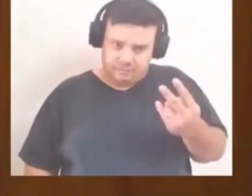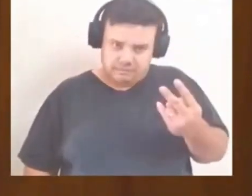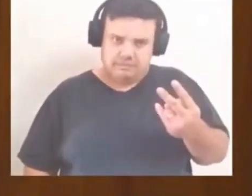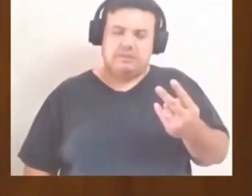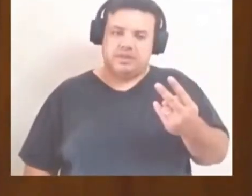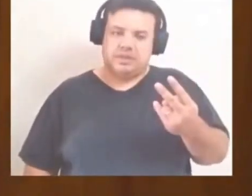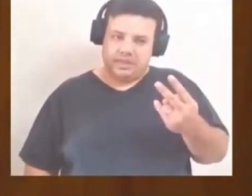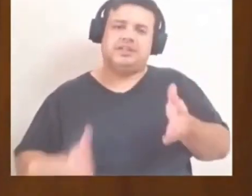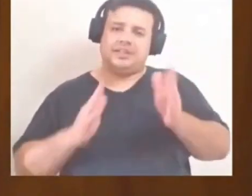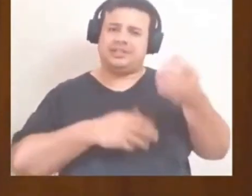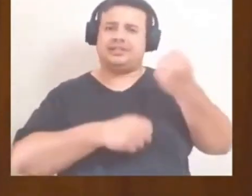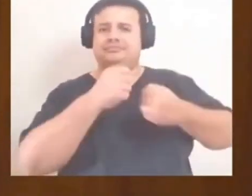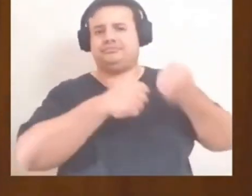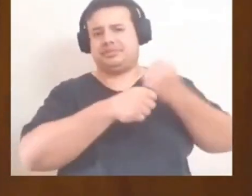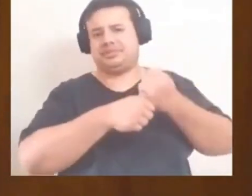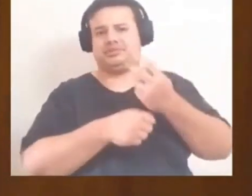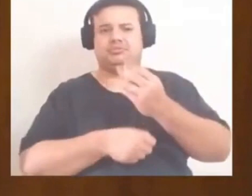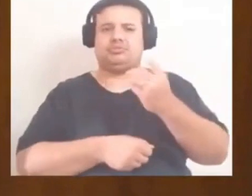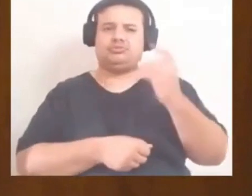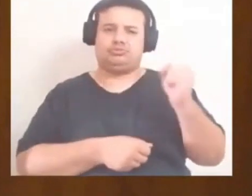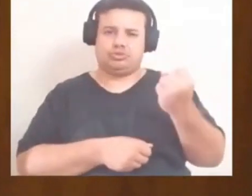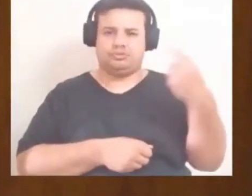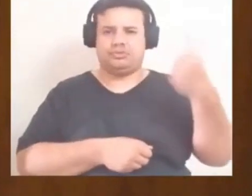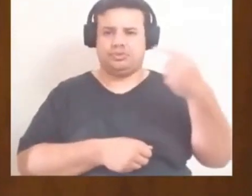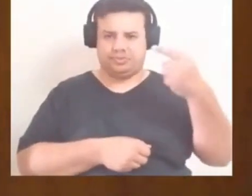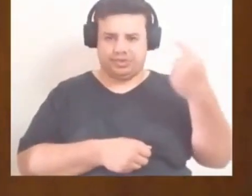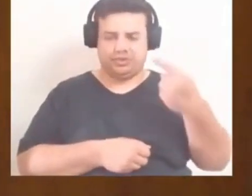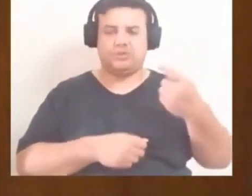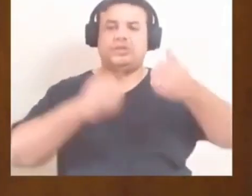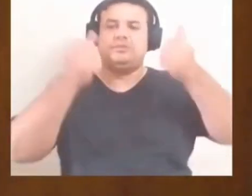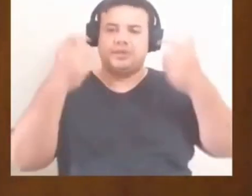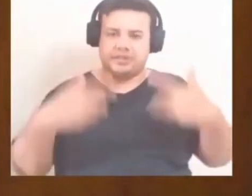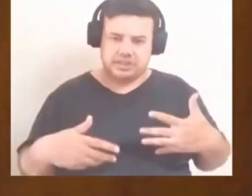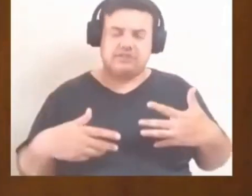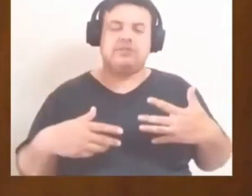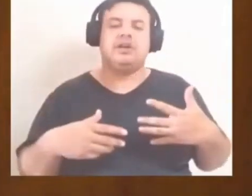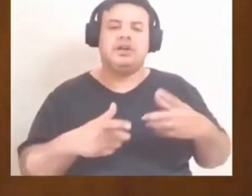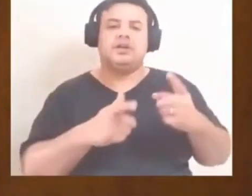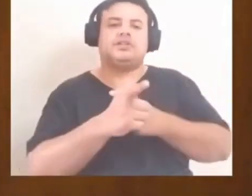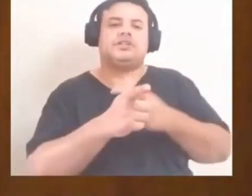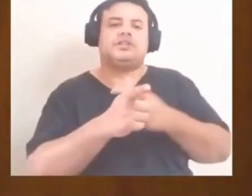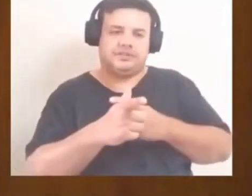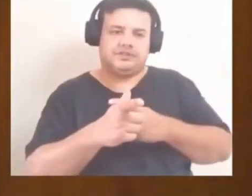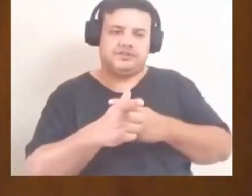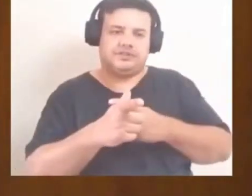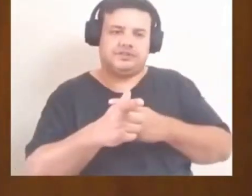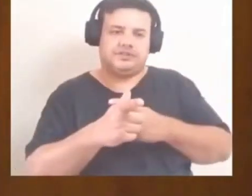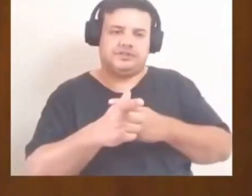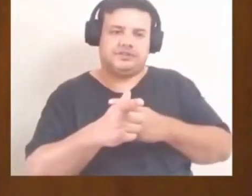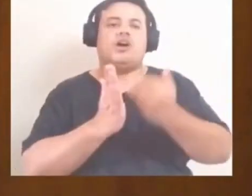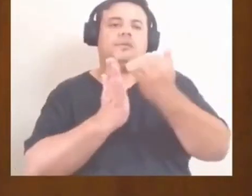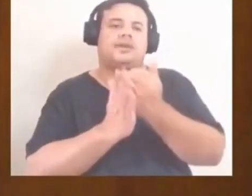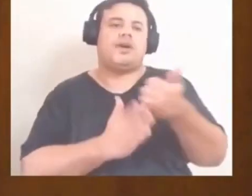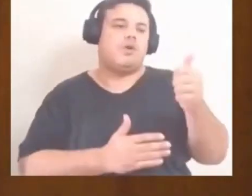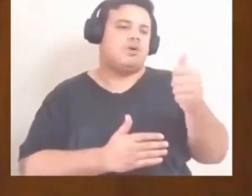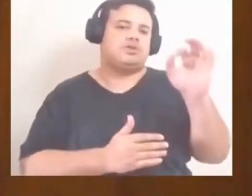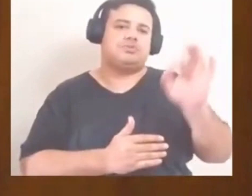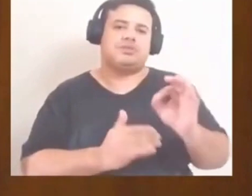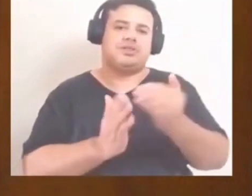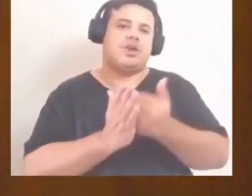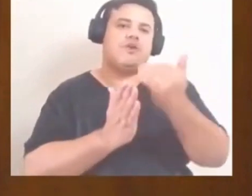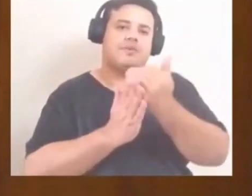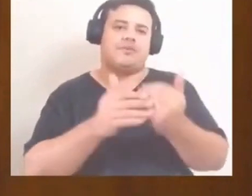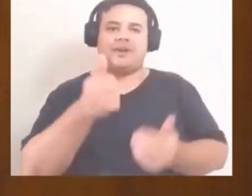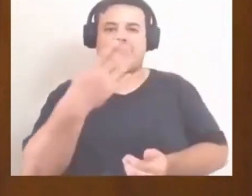2018 onde na justificativa para sanar o déficit aumentaram a nossa contribuição de 11 para 14 por cento e o